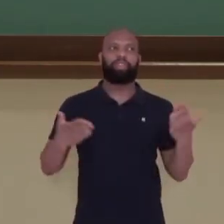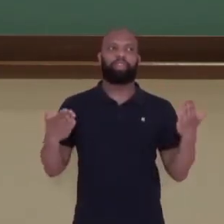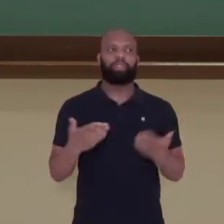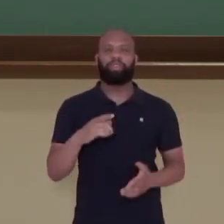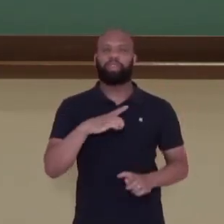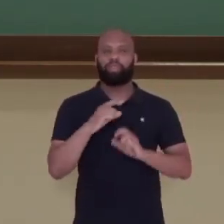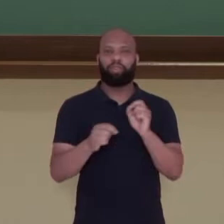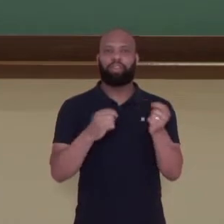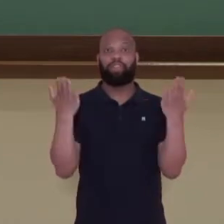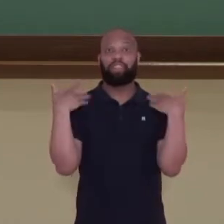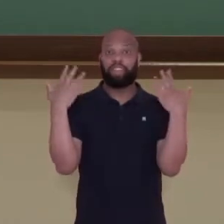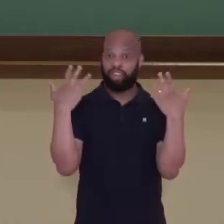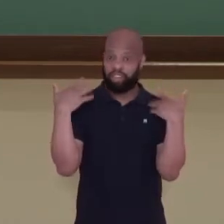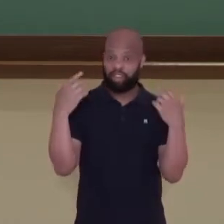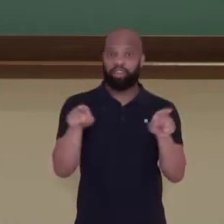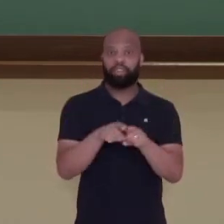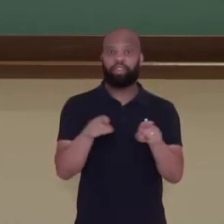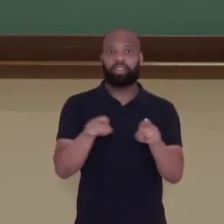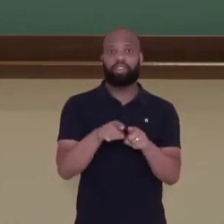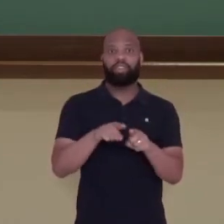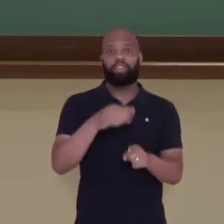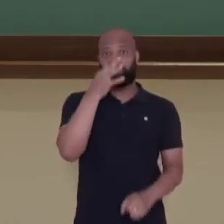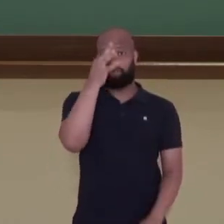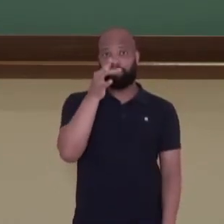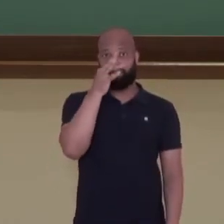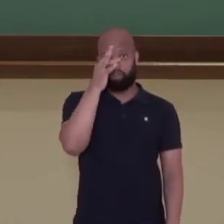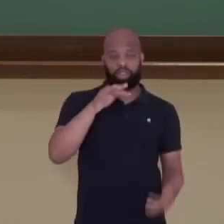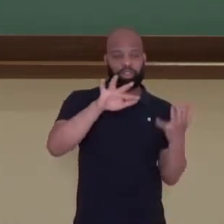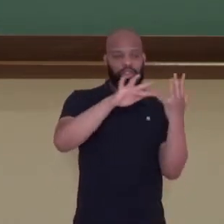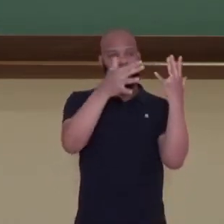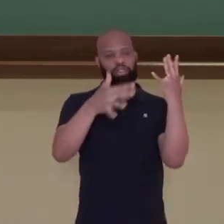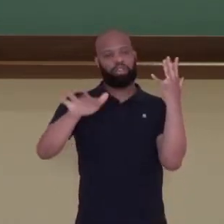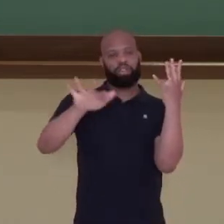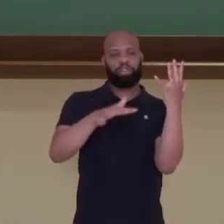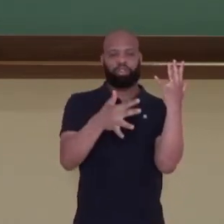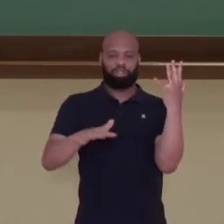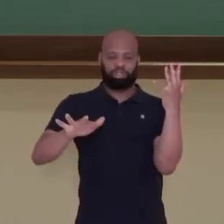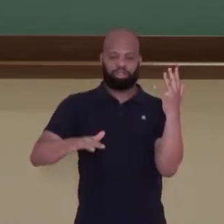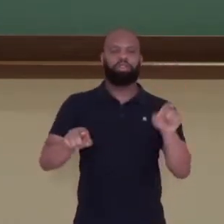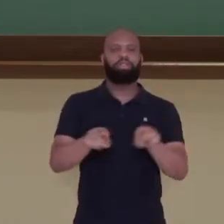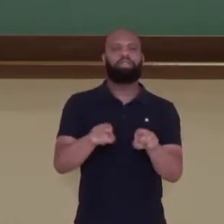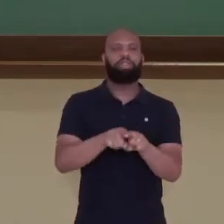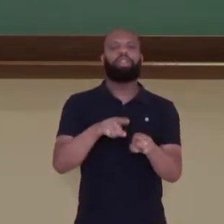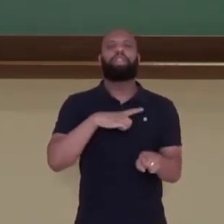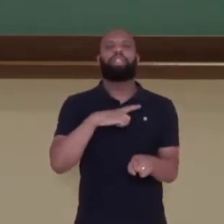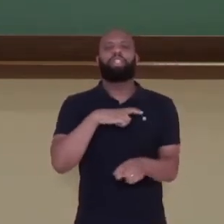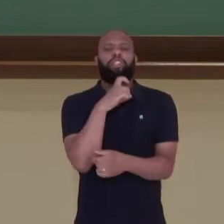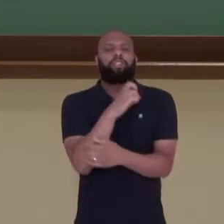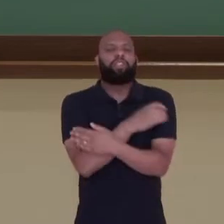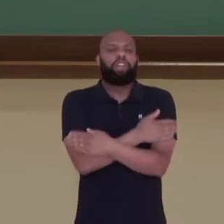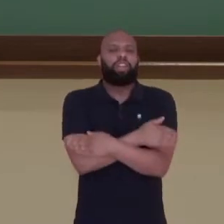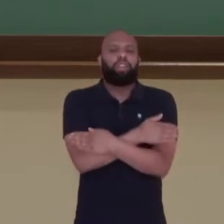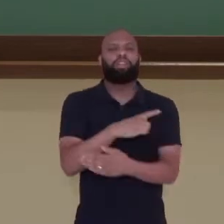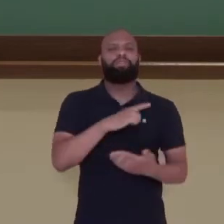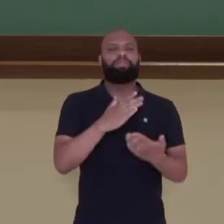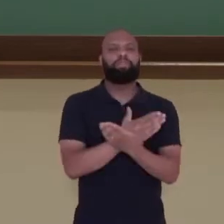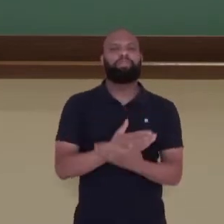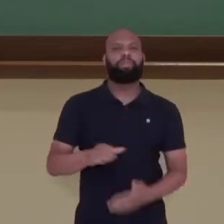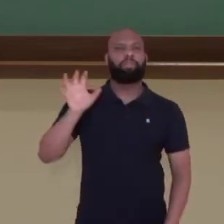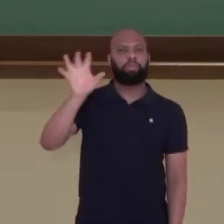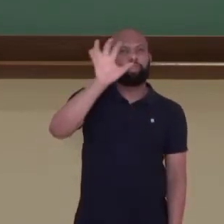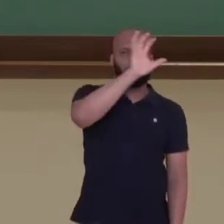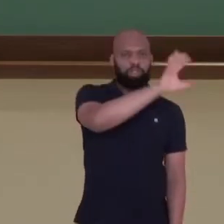o verão, a primavera, o outono e o inverno. Em algumas regiões, essas estações são